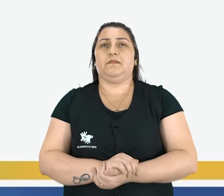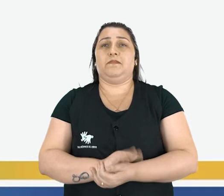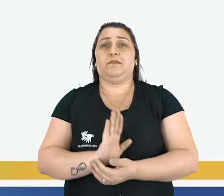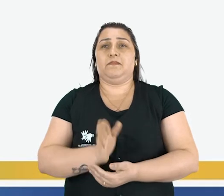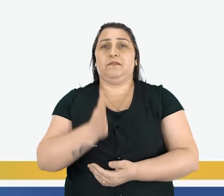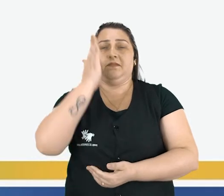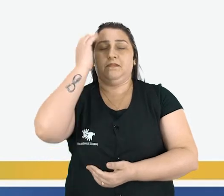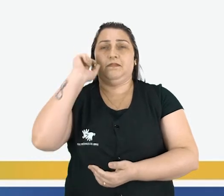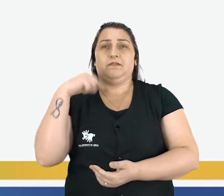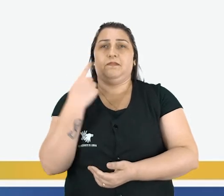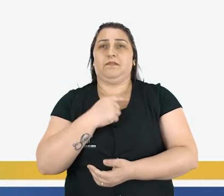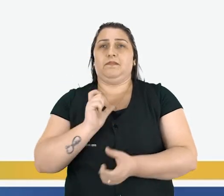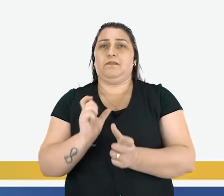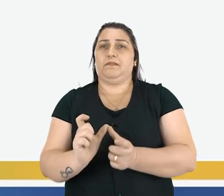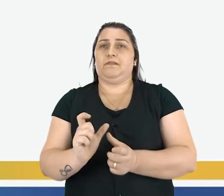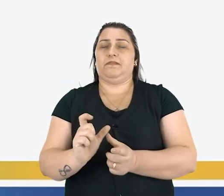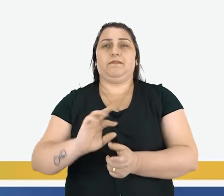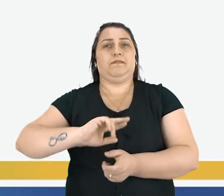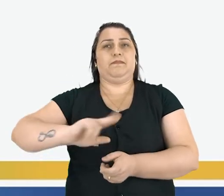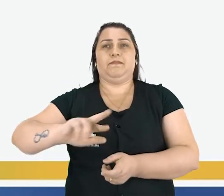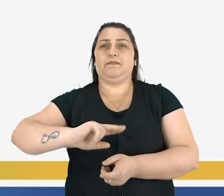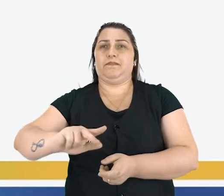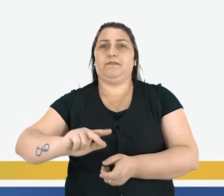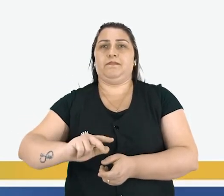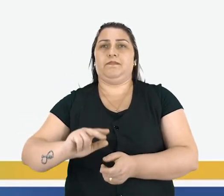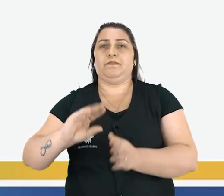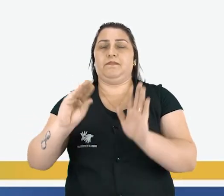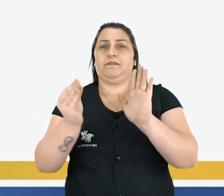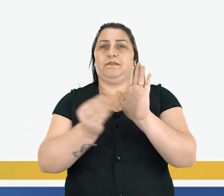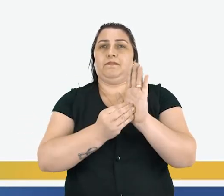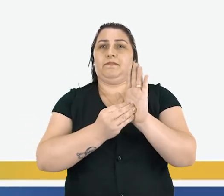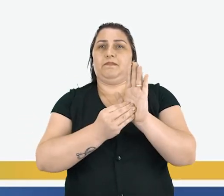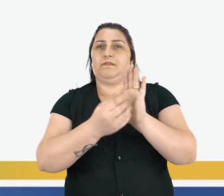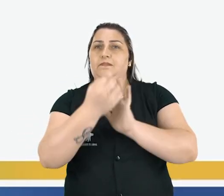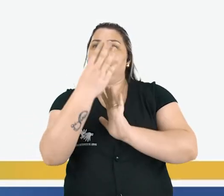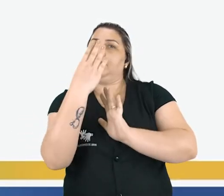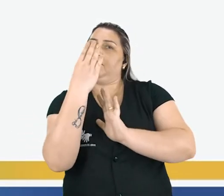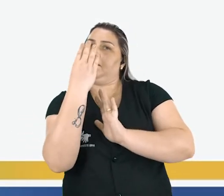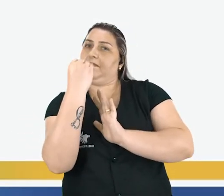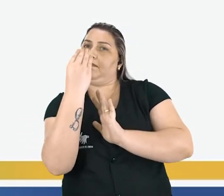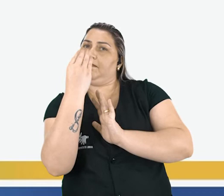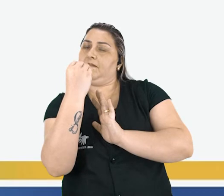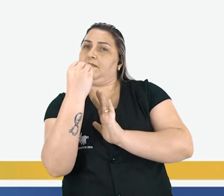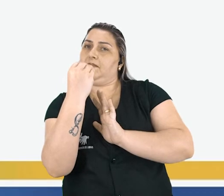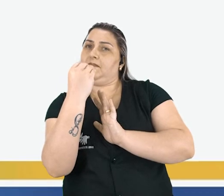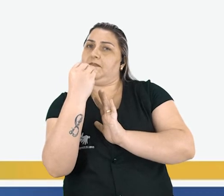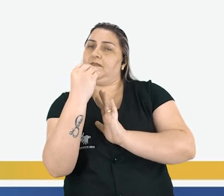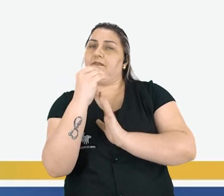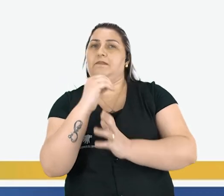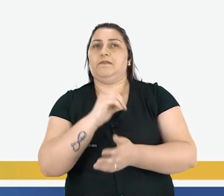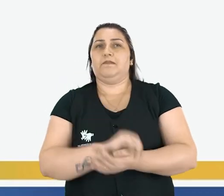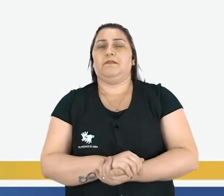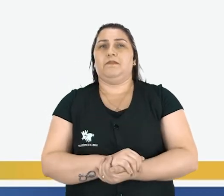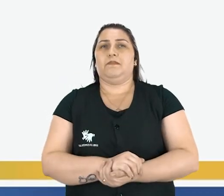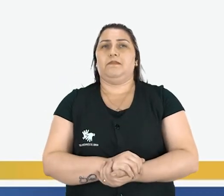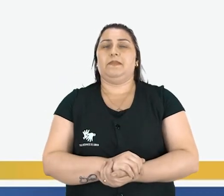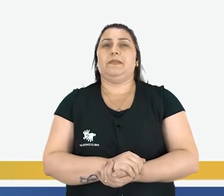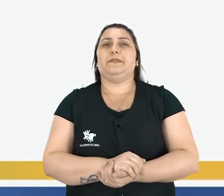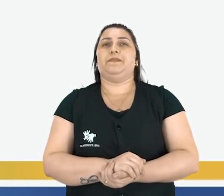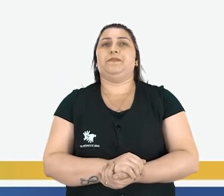então nós já sabemos que a nossa palavra não é regida moldura de colocar uma foto né para colocar o lado da foto